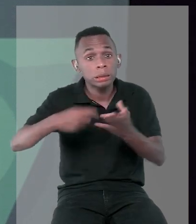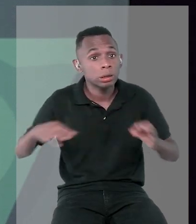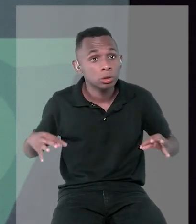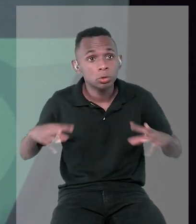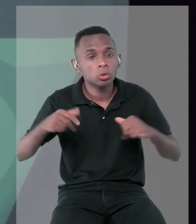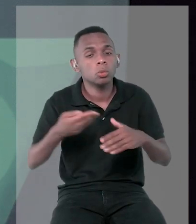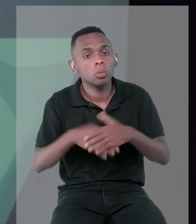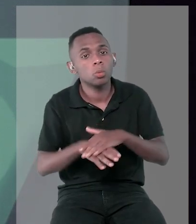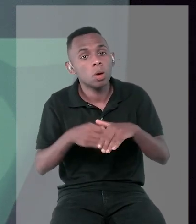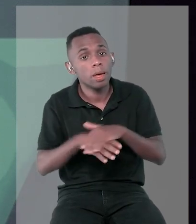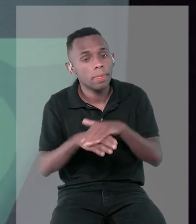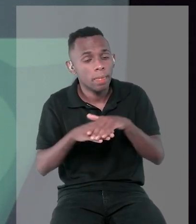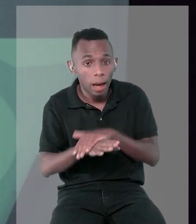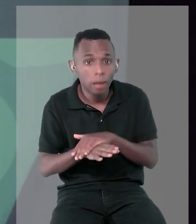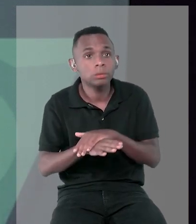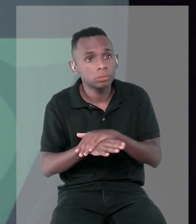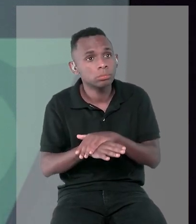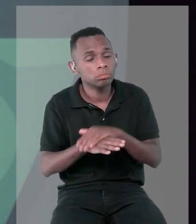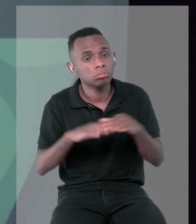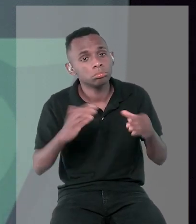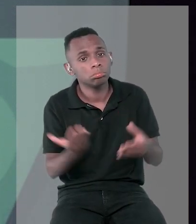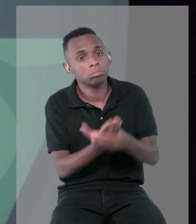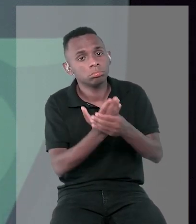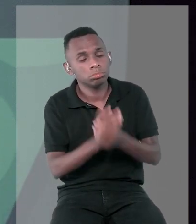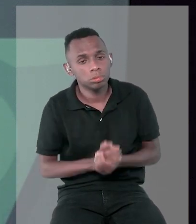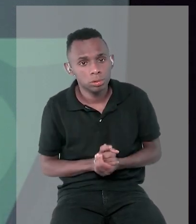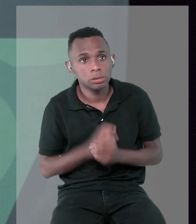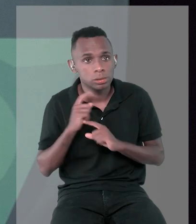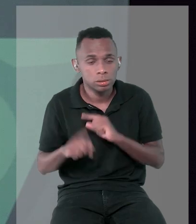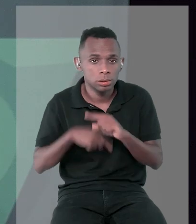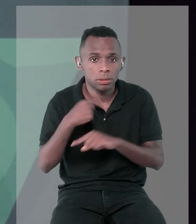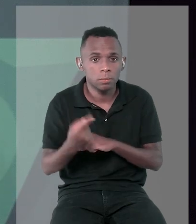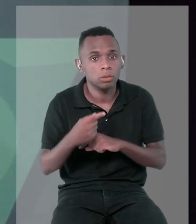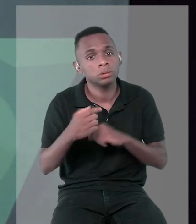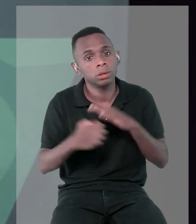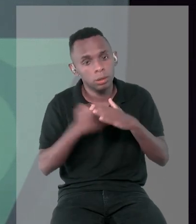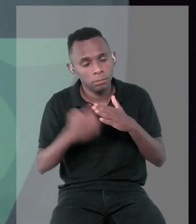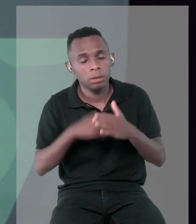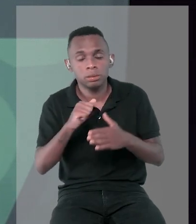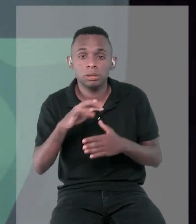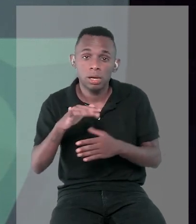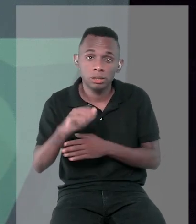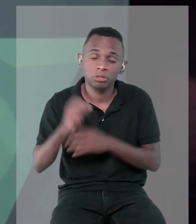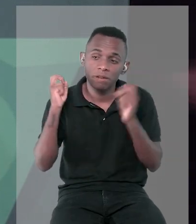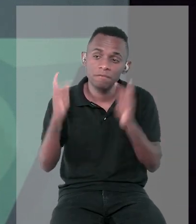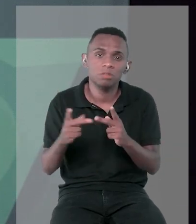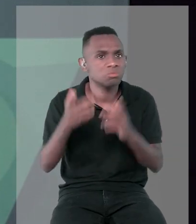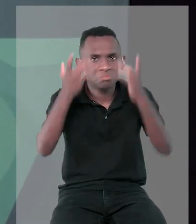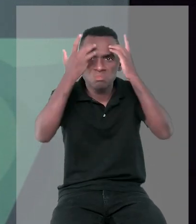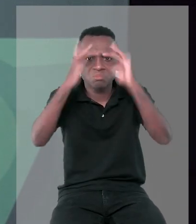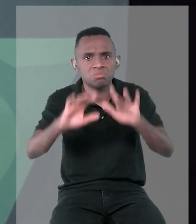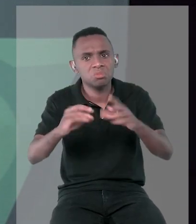manuscritos, era tudo guardado ali e arquivado. Depois a Ática foi vendida e ele